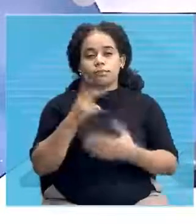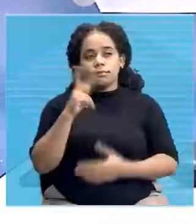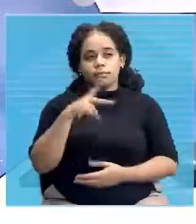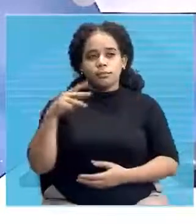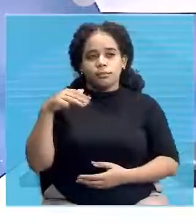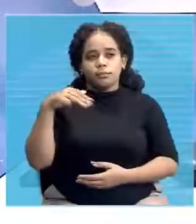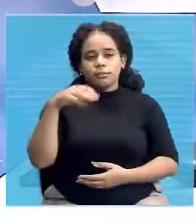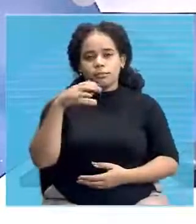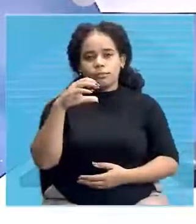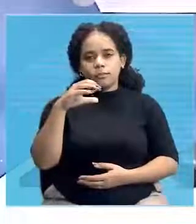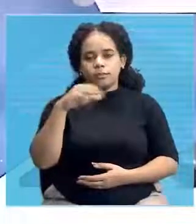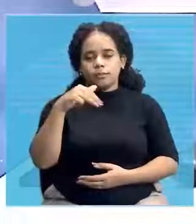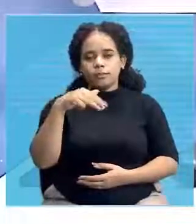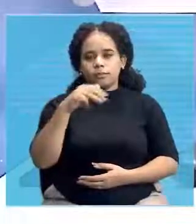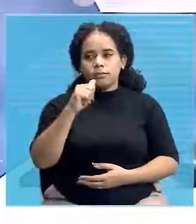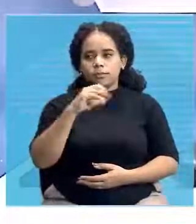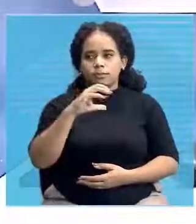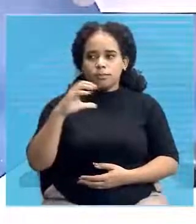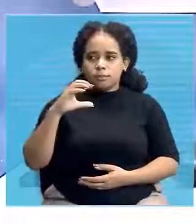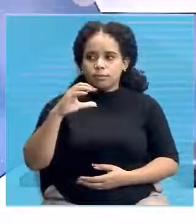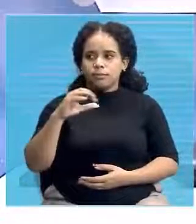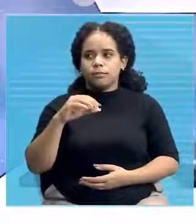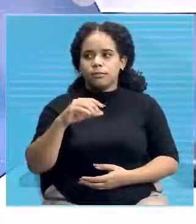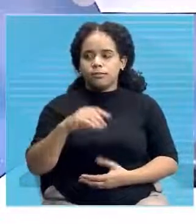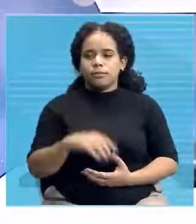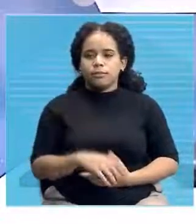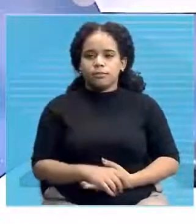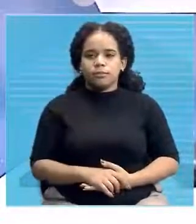E virei gay.